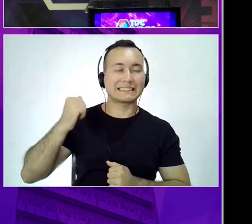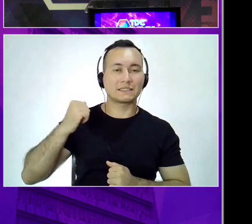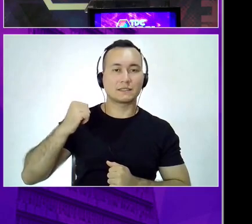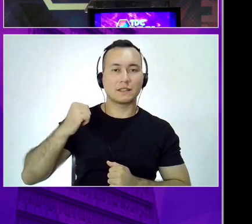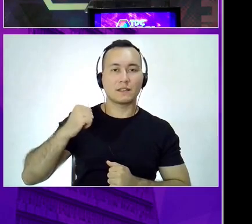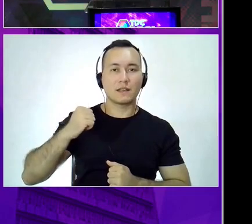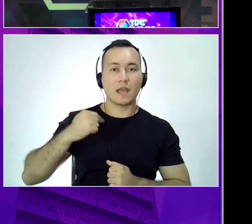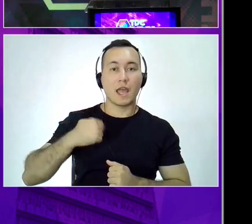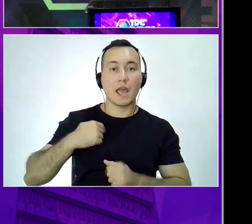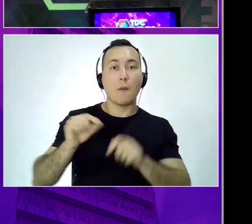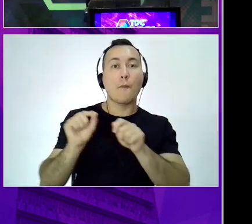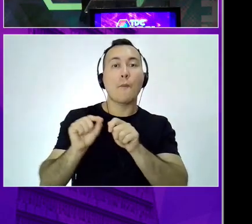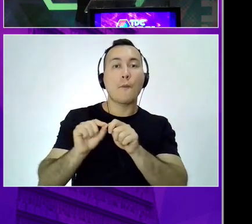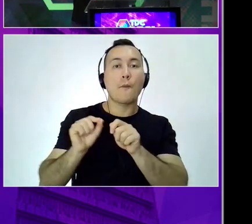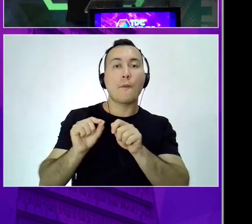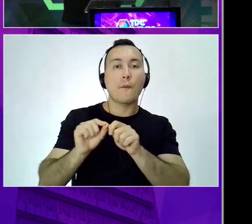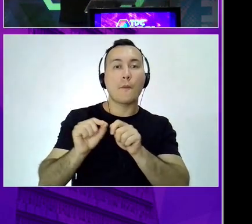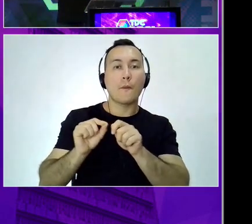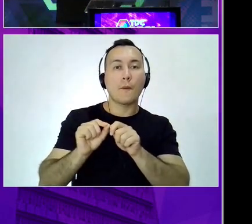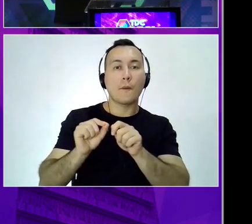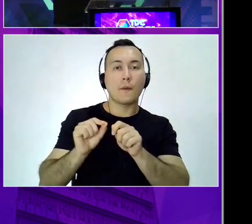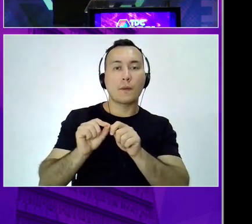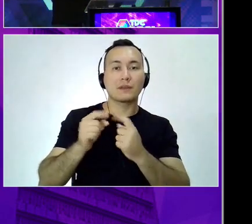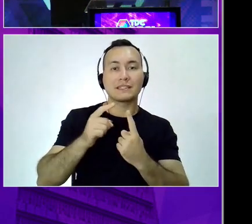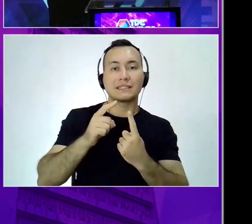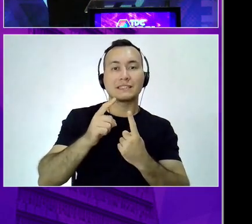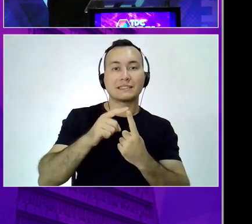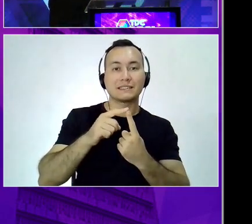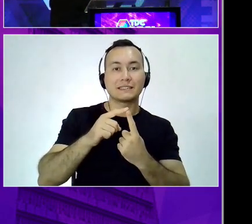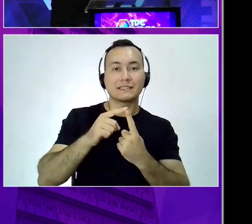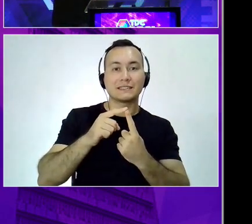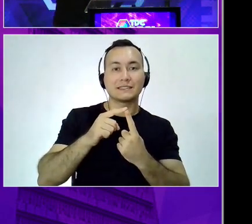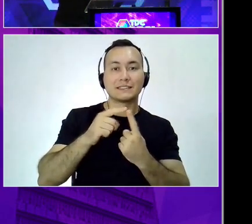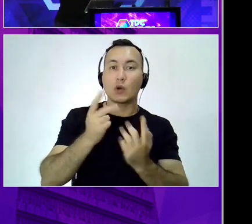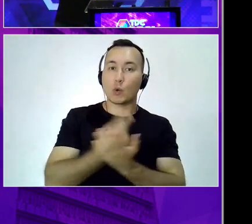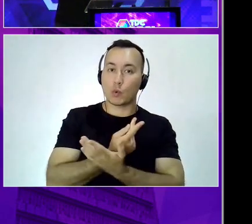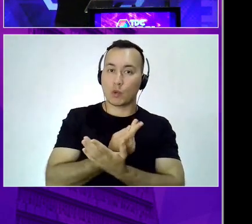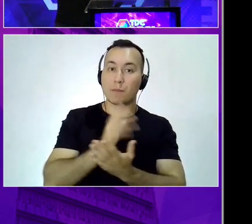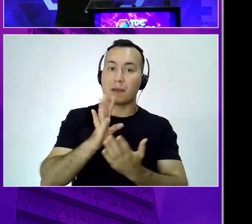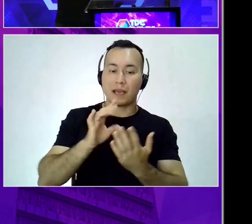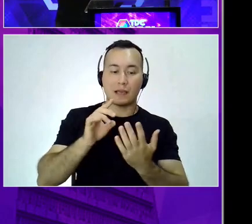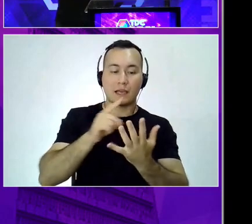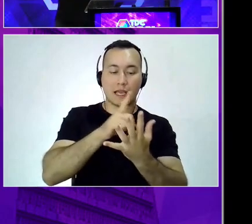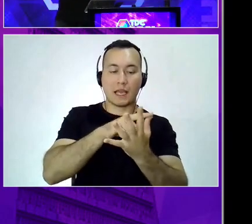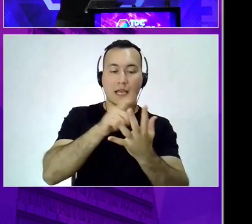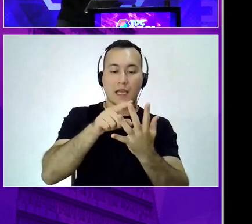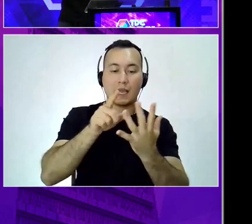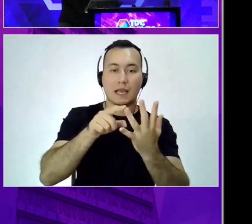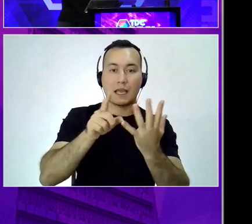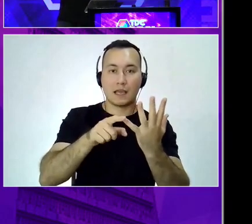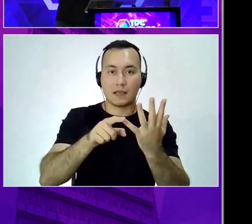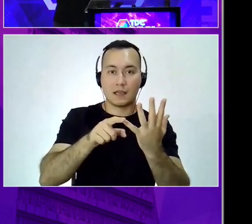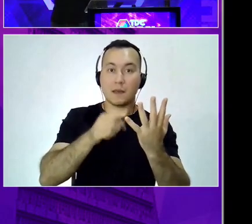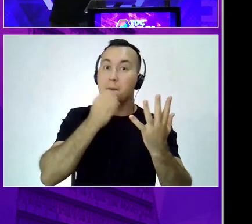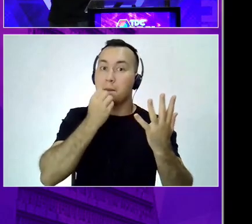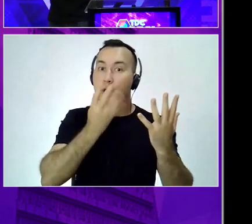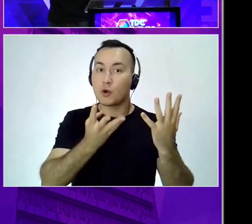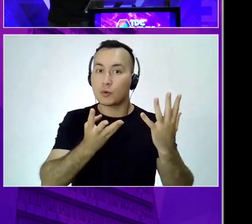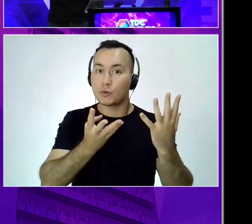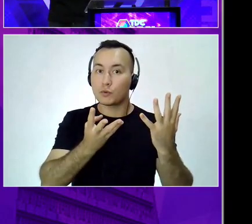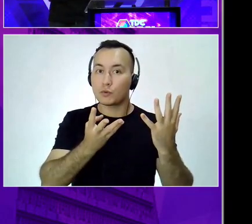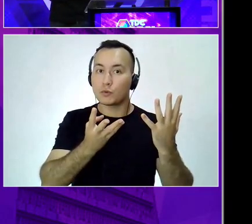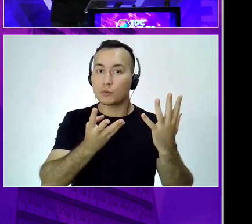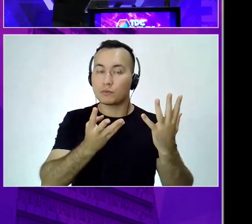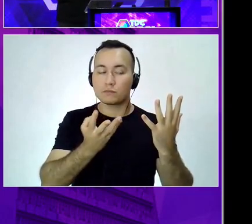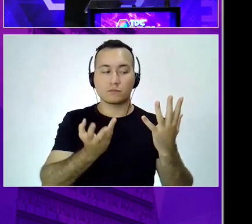50 minutos, não, 10 minutos falando sobre a coisa boa que eu fiz, que só foi que foram 5, e 50 minutos falando da